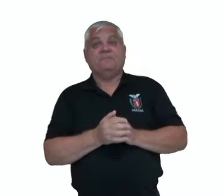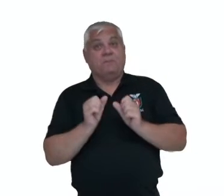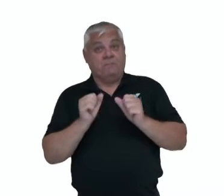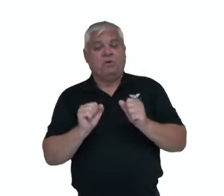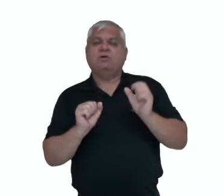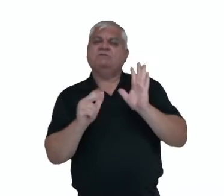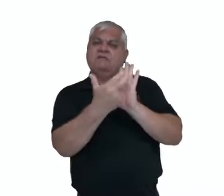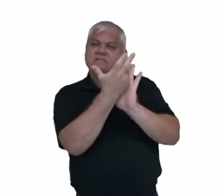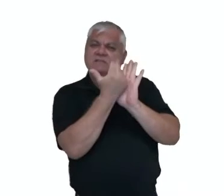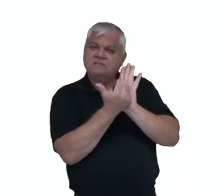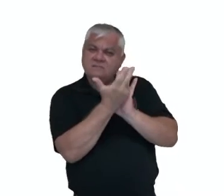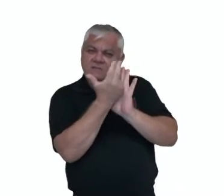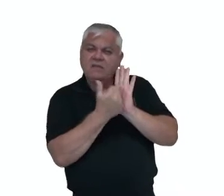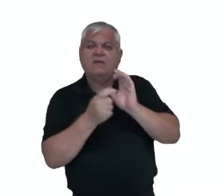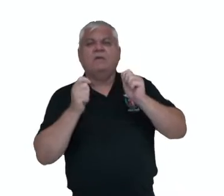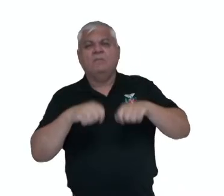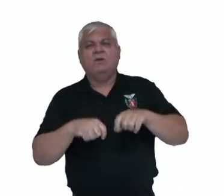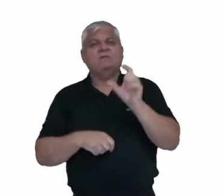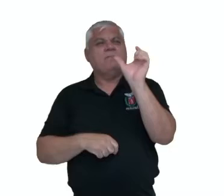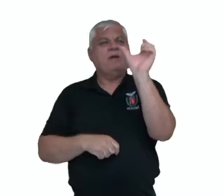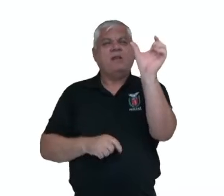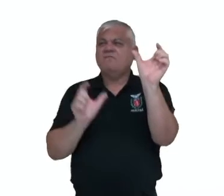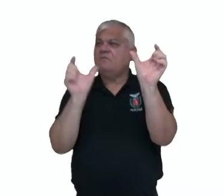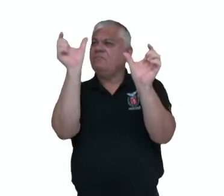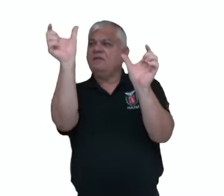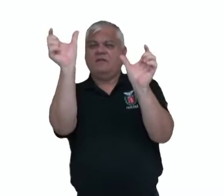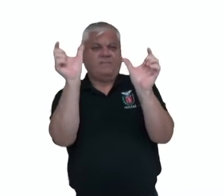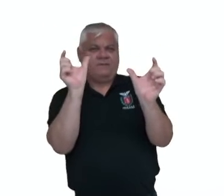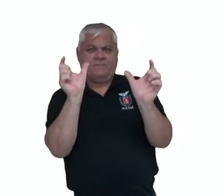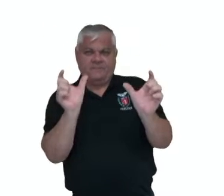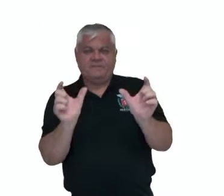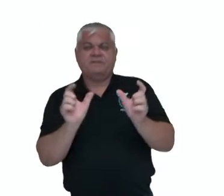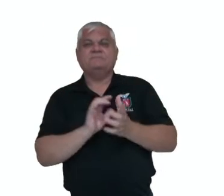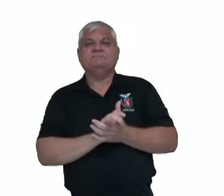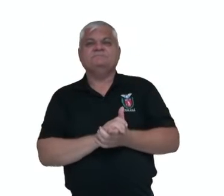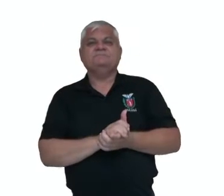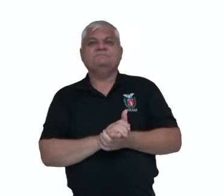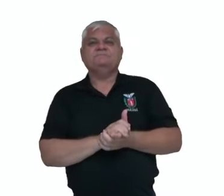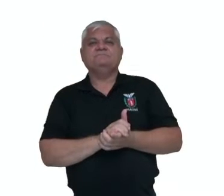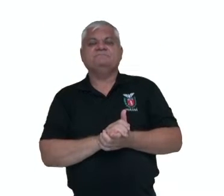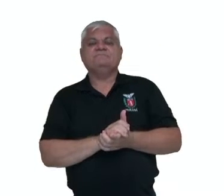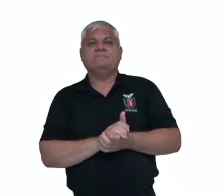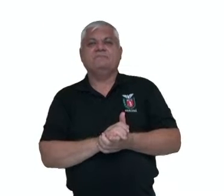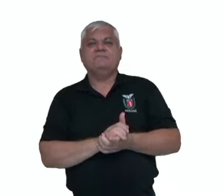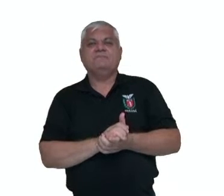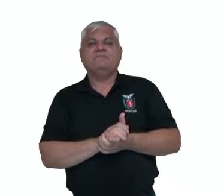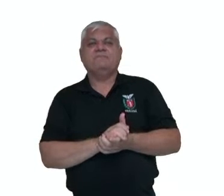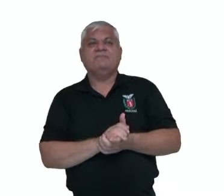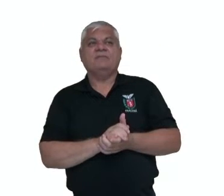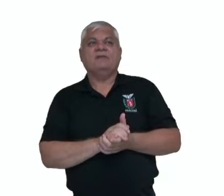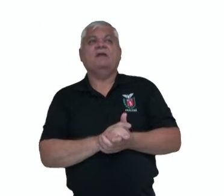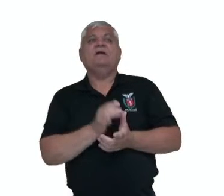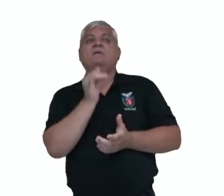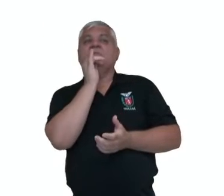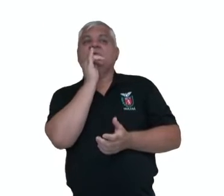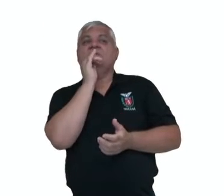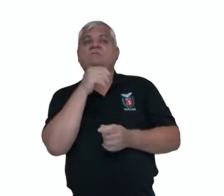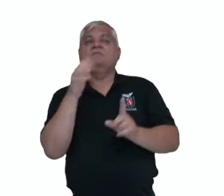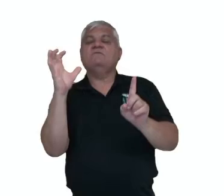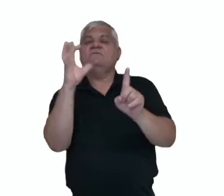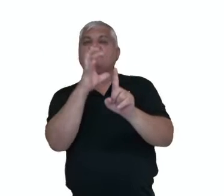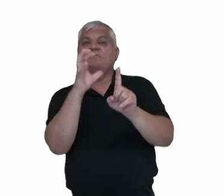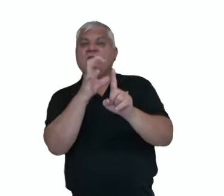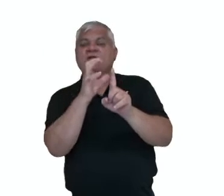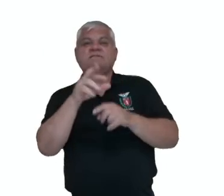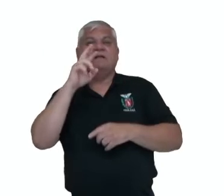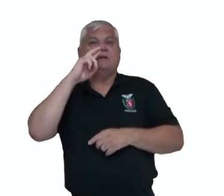textos sucintos. Então, usando palavras-chave, desenho e textos sucintos. As questões norteadoras são: qual a influência que a Guerra